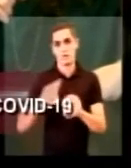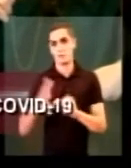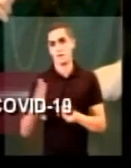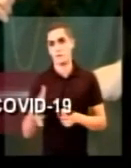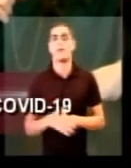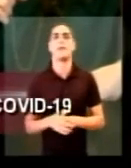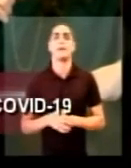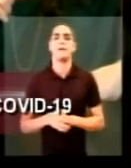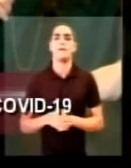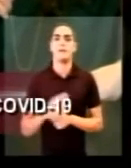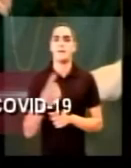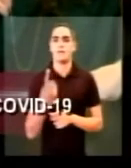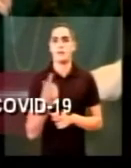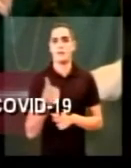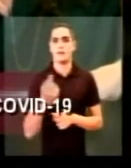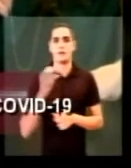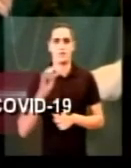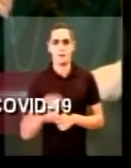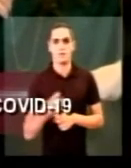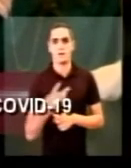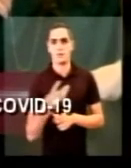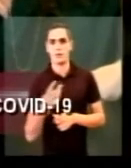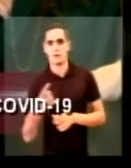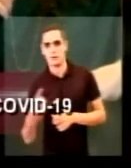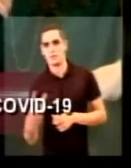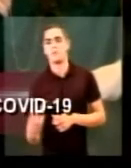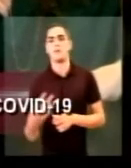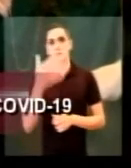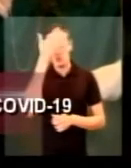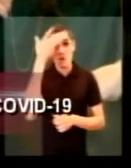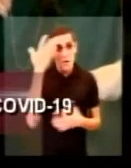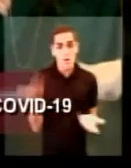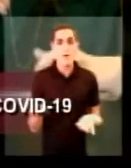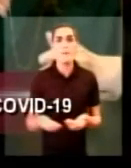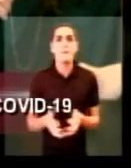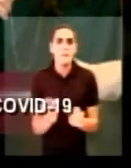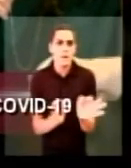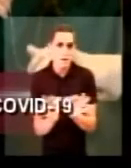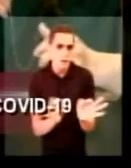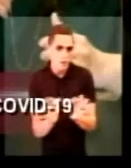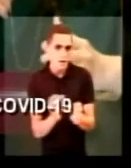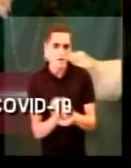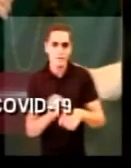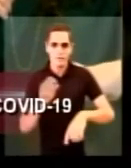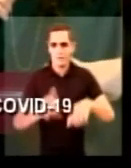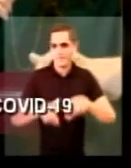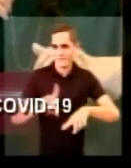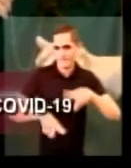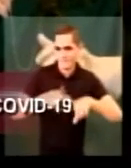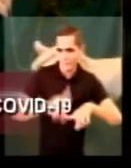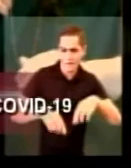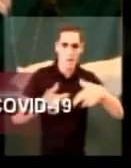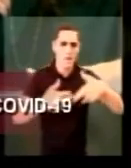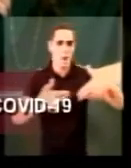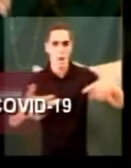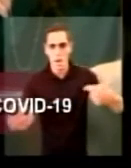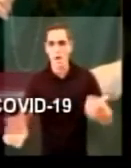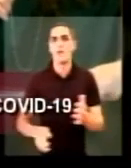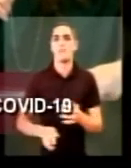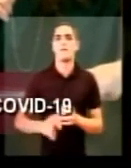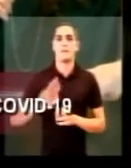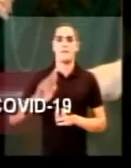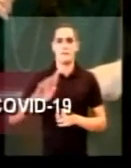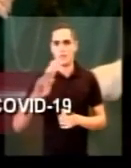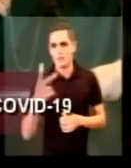conhecer a quantidade para a gente se organizar em relação de logística, de insumos, recursos humanos e